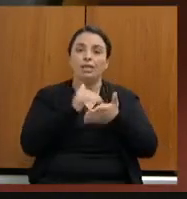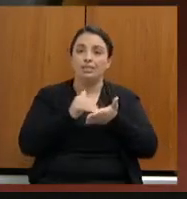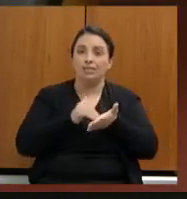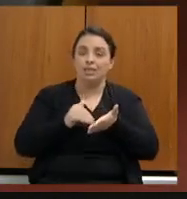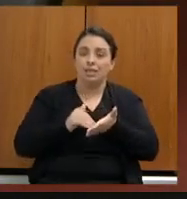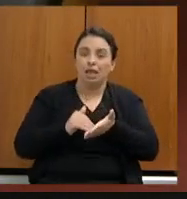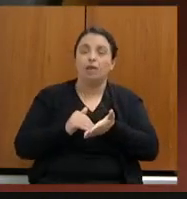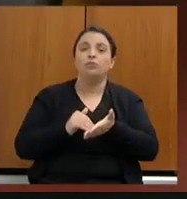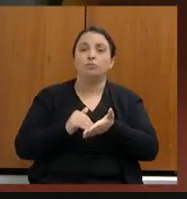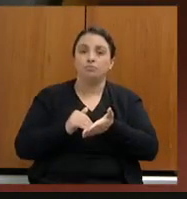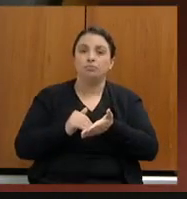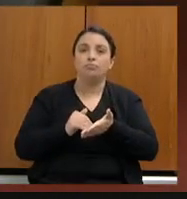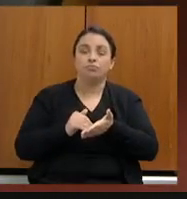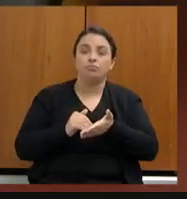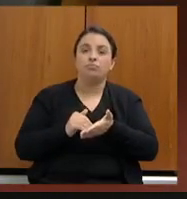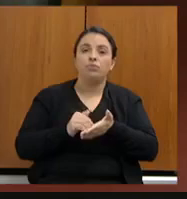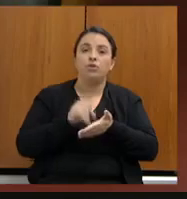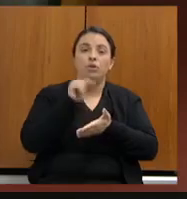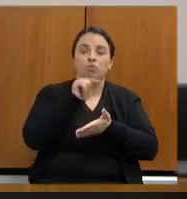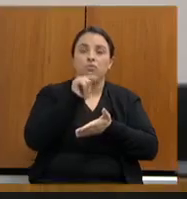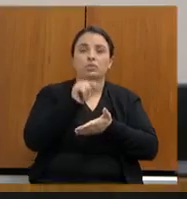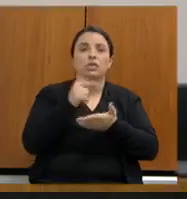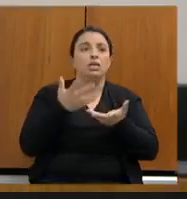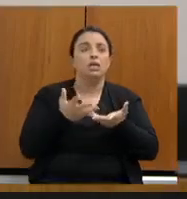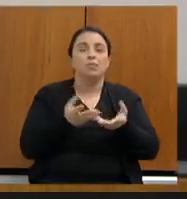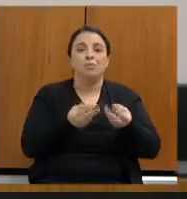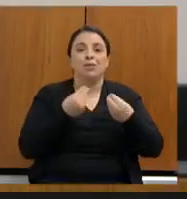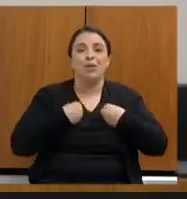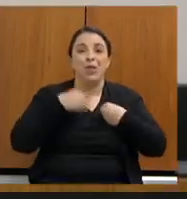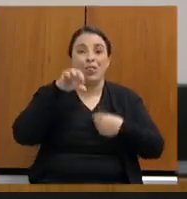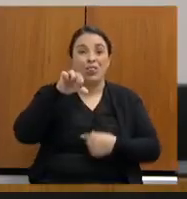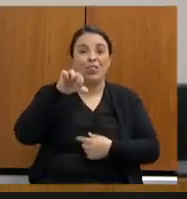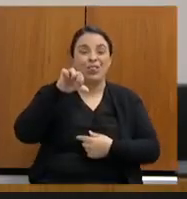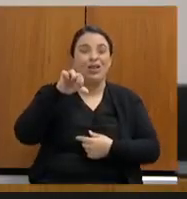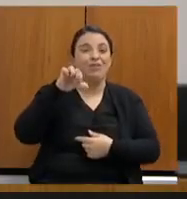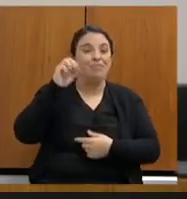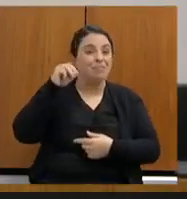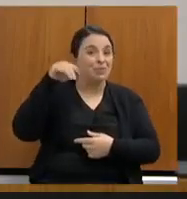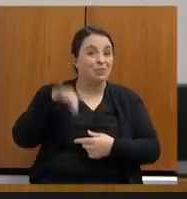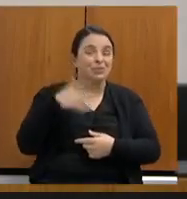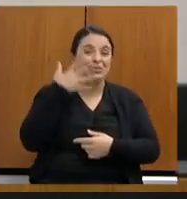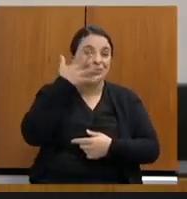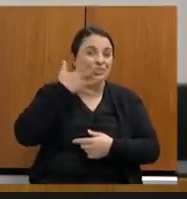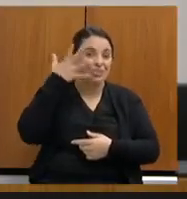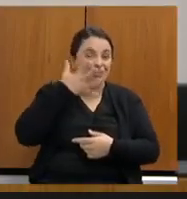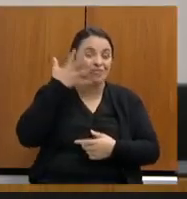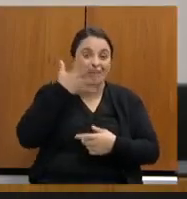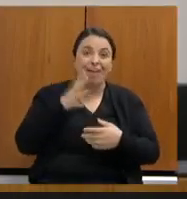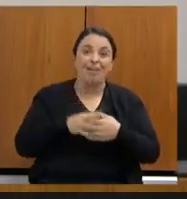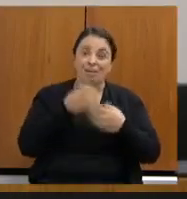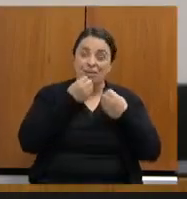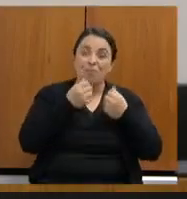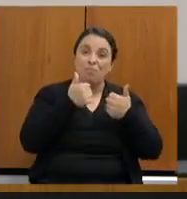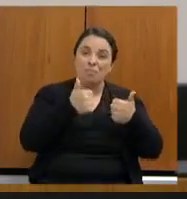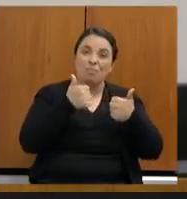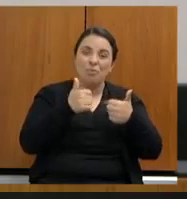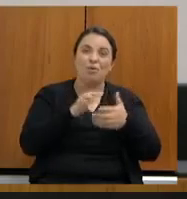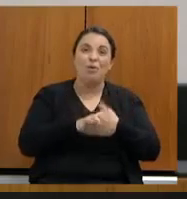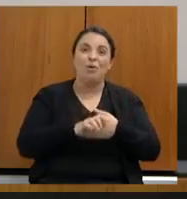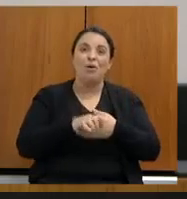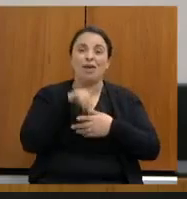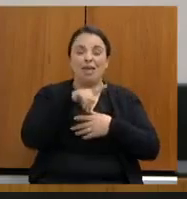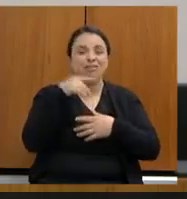secretário o que nos brindou e com 9 minutos de fala é bom que Ele preparou João secretário com